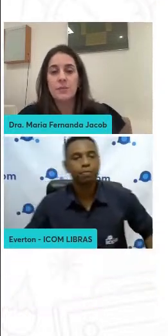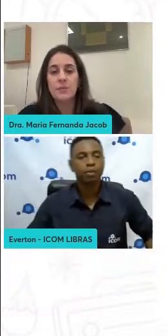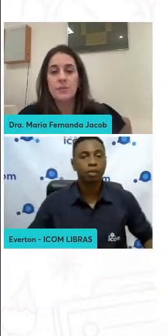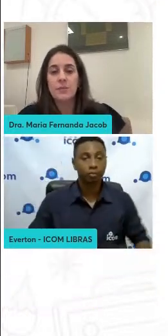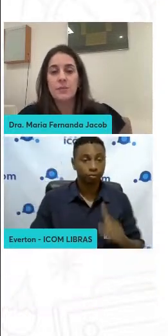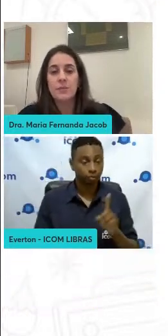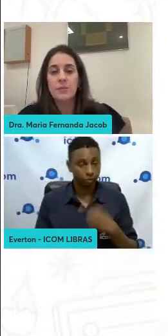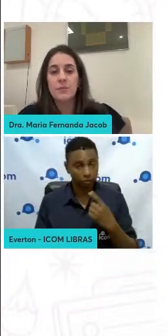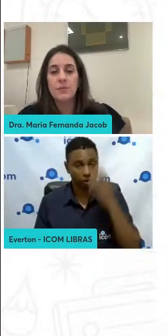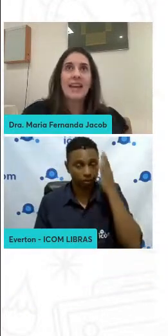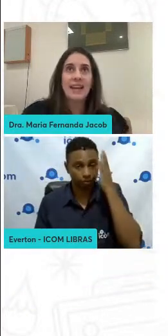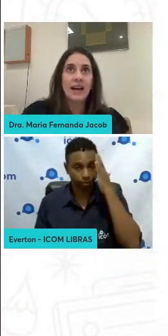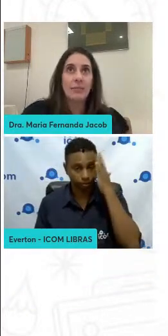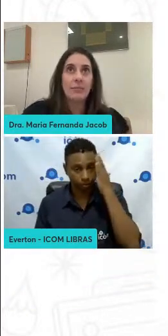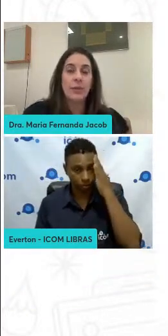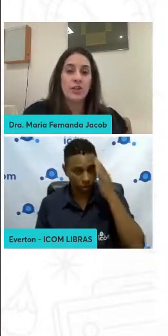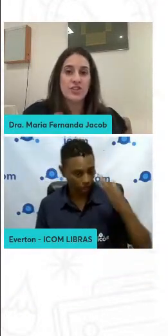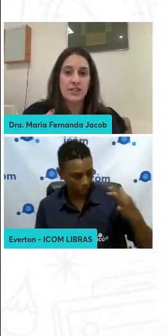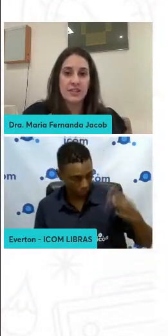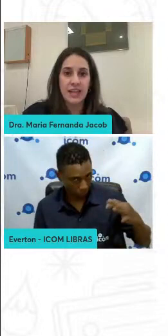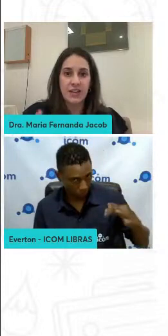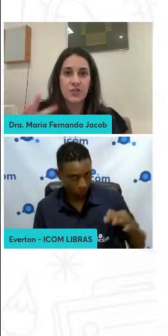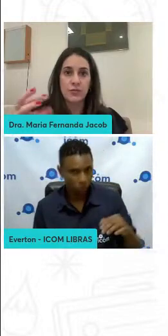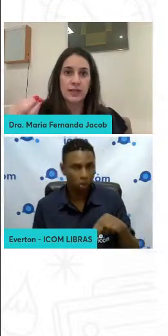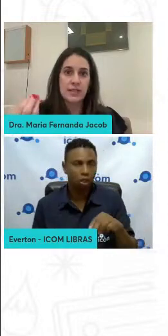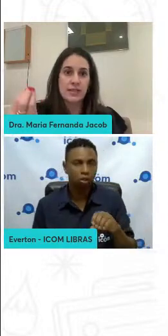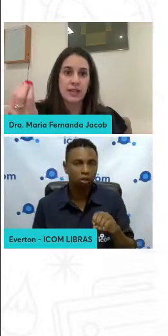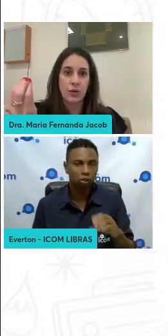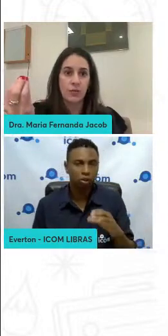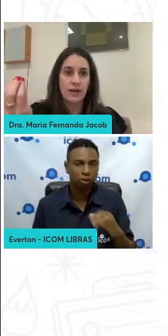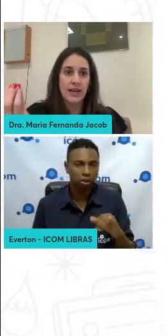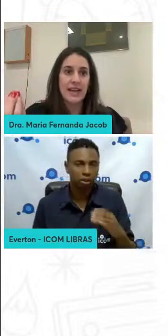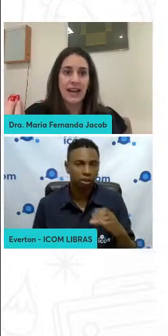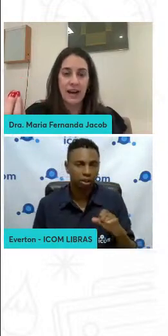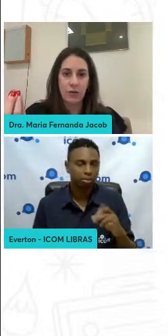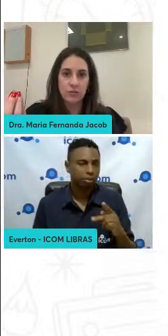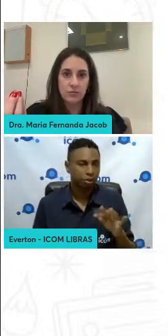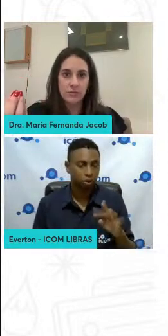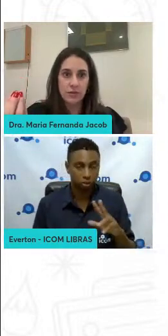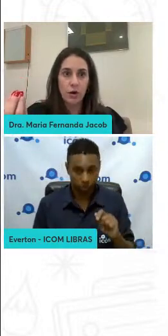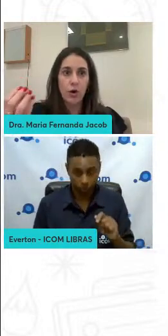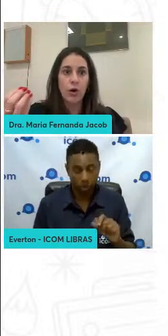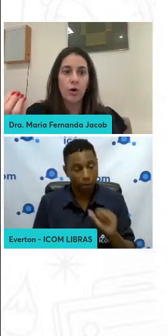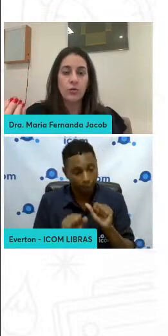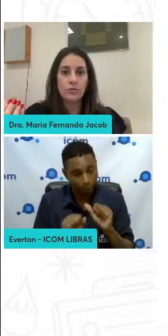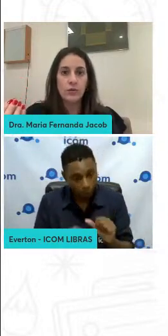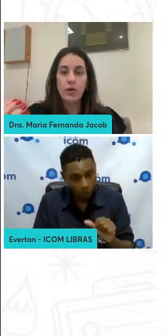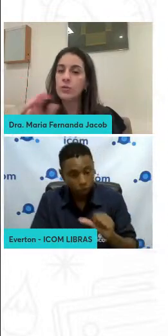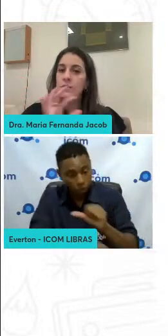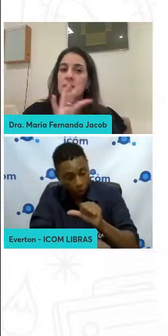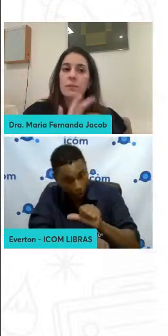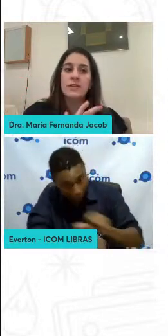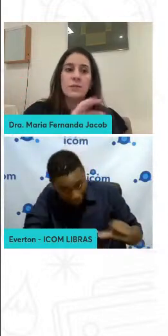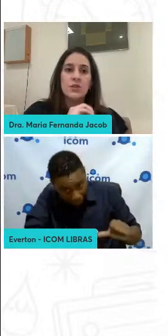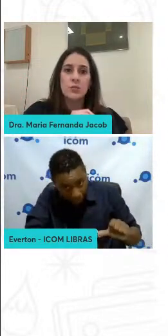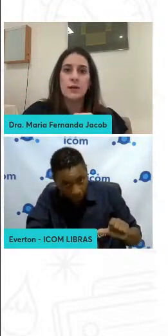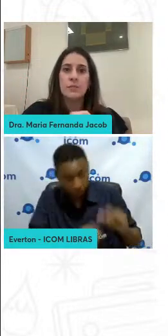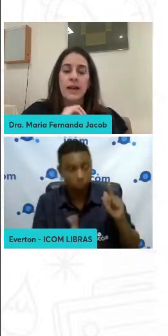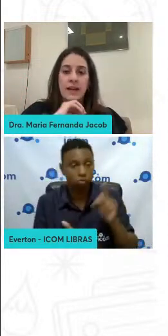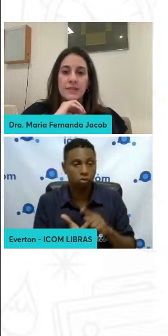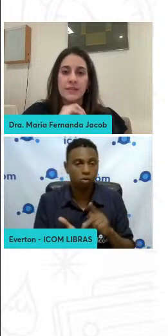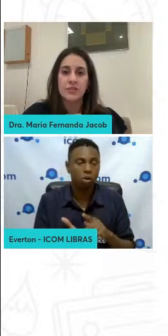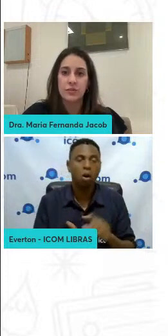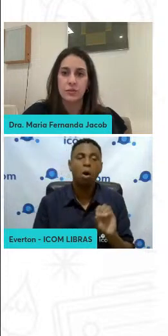nociceptiva, ela pode ser de uma lesão real ou simplesmente